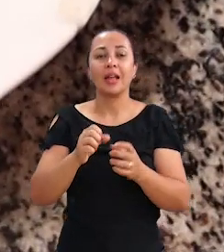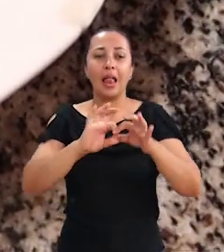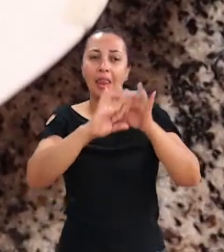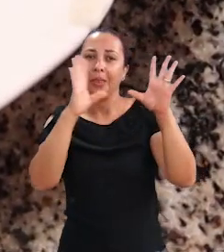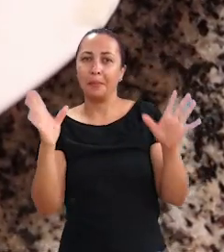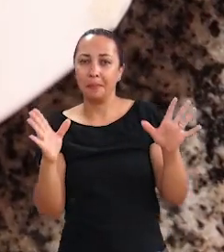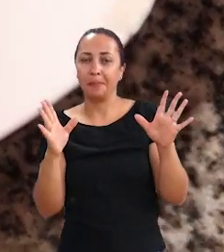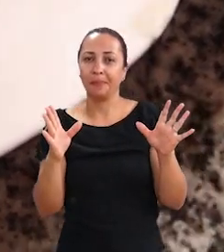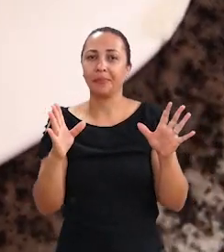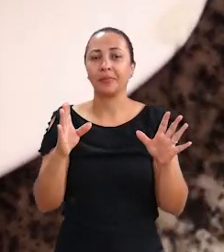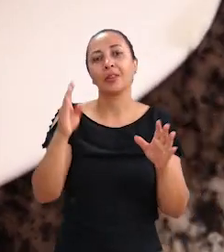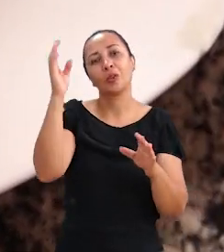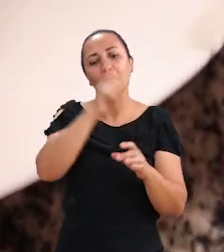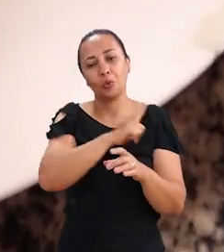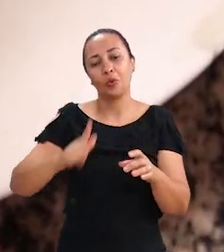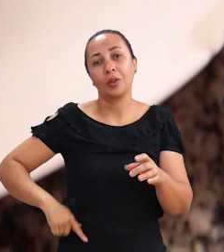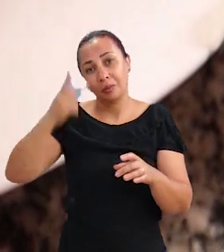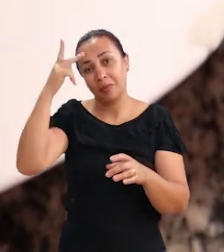cadastrado no CEP, né,